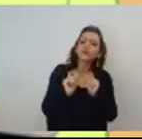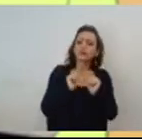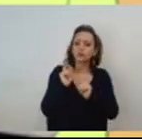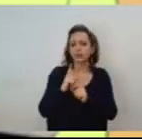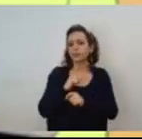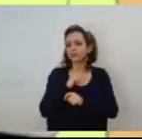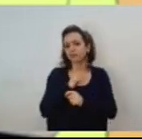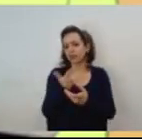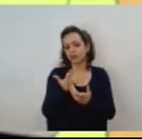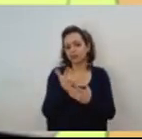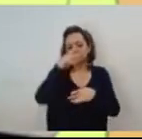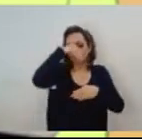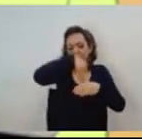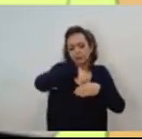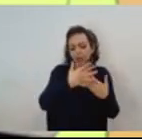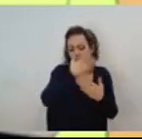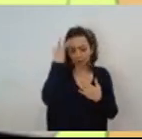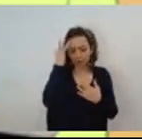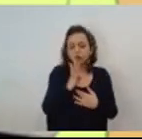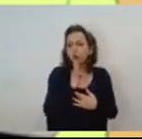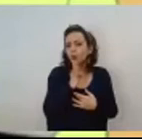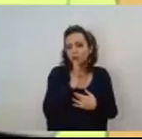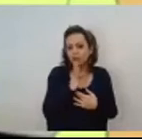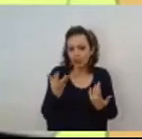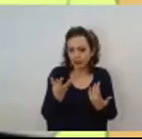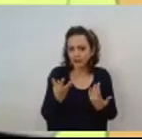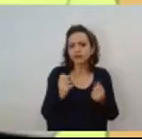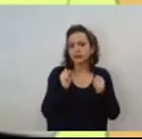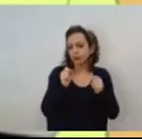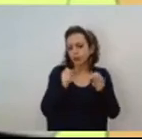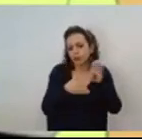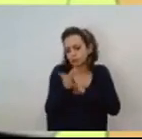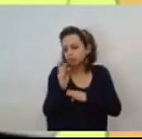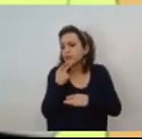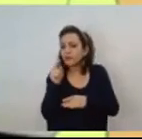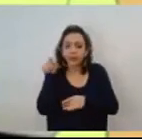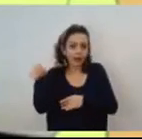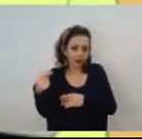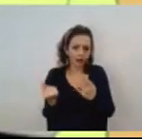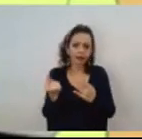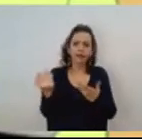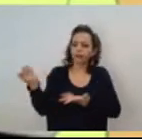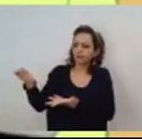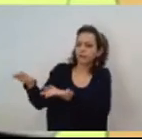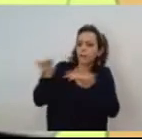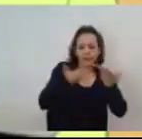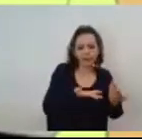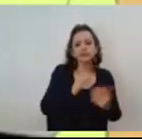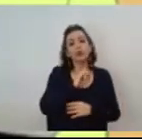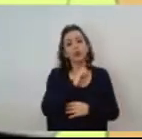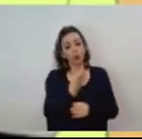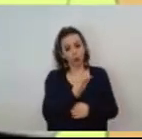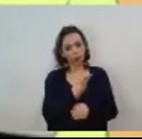indicação interna mesmo dos próprios funcionários do Carrefour Ou eles a gente faz a gente como o time a gente faz uma